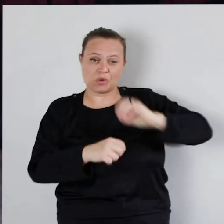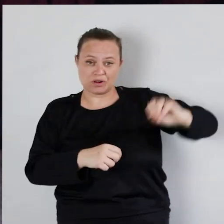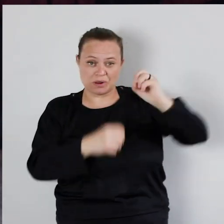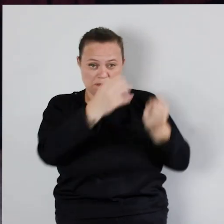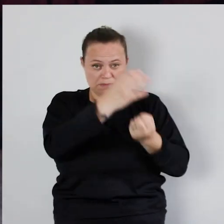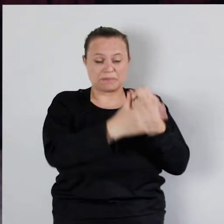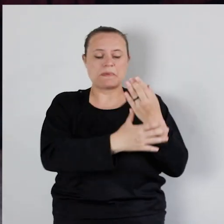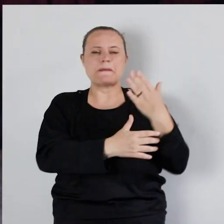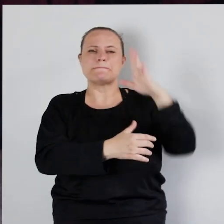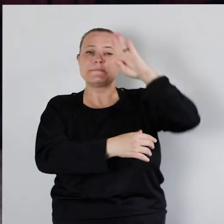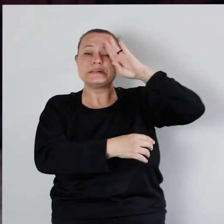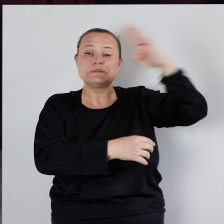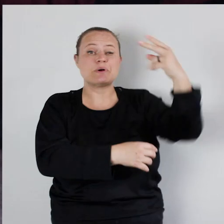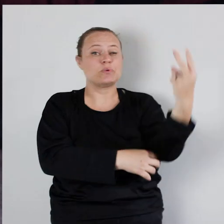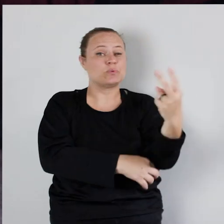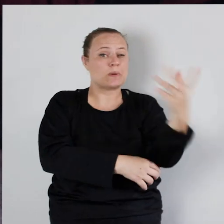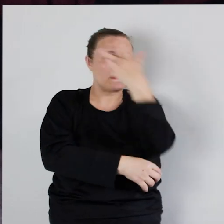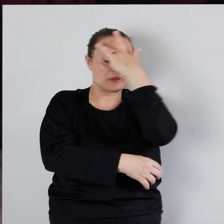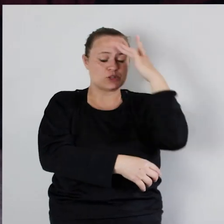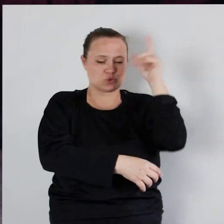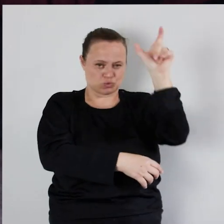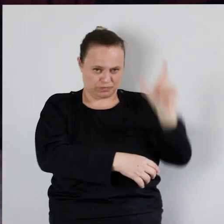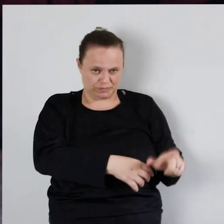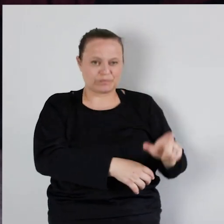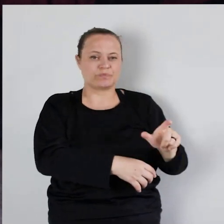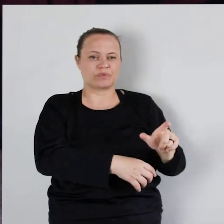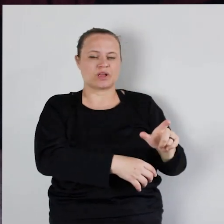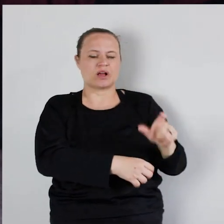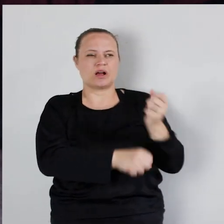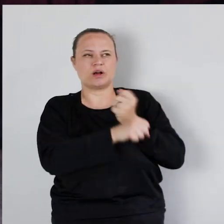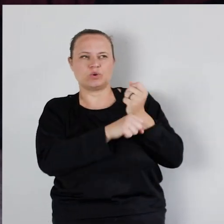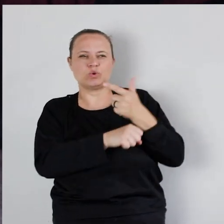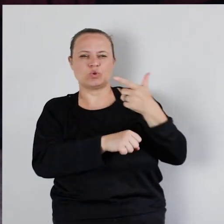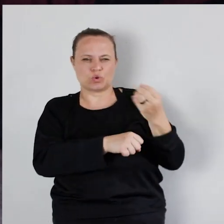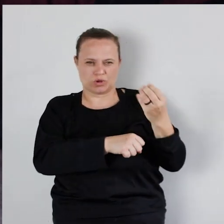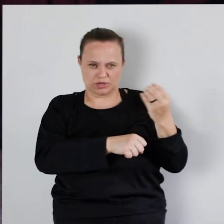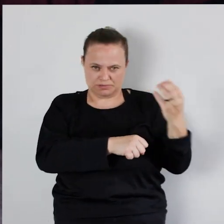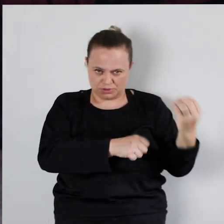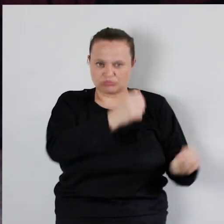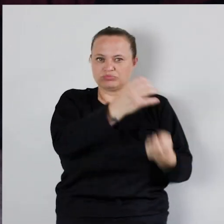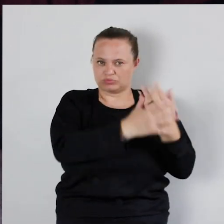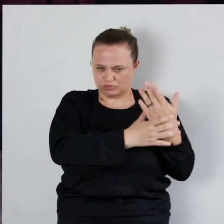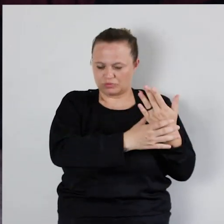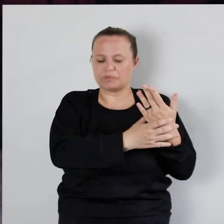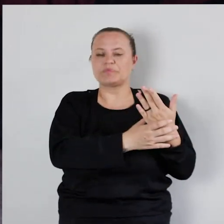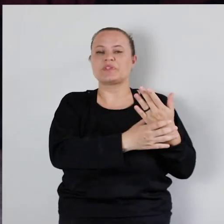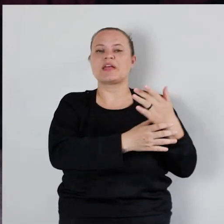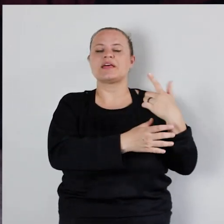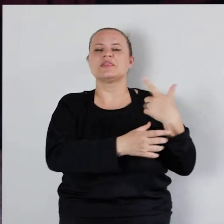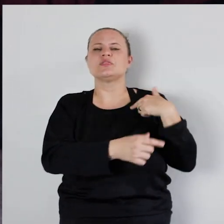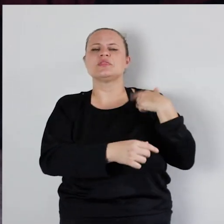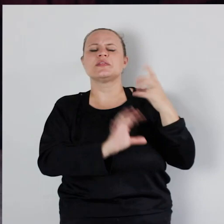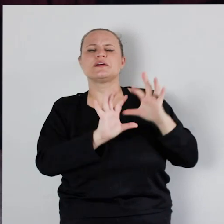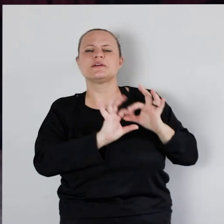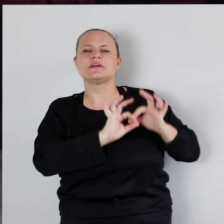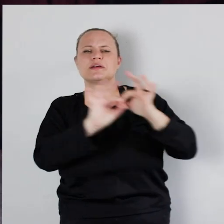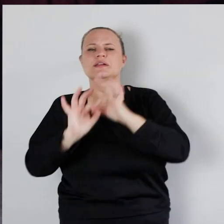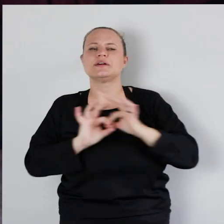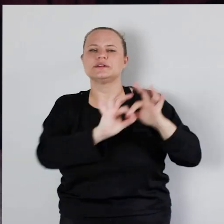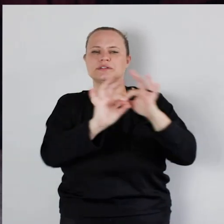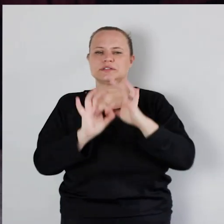foi a ideia quando a gente funda o Observatório, principalmente Cristina e Marcelo, que fundam no ano 2000.